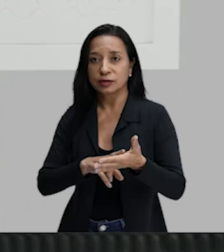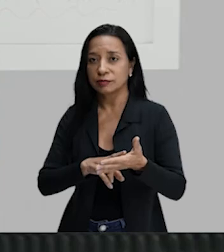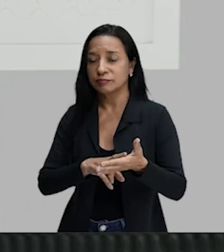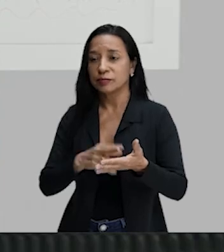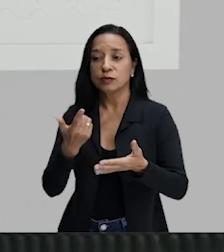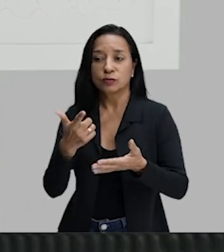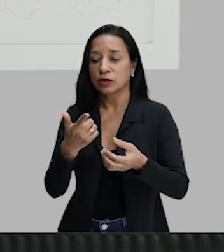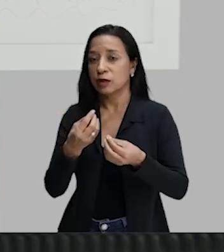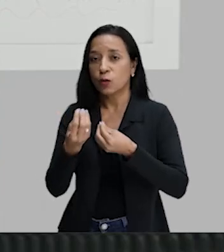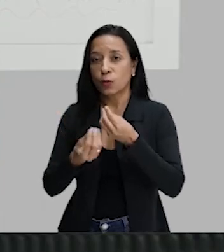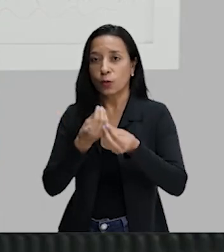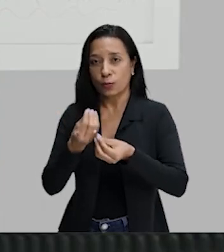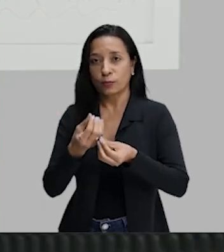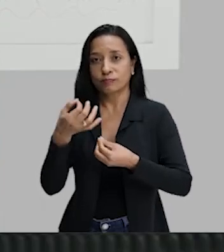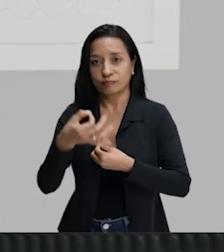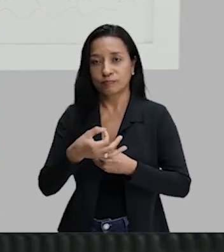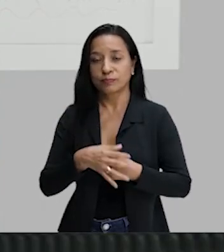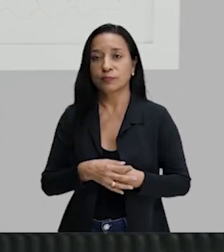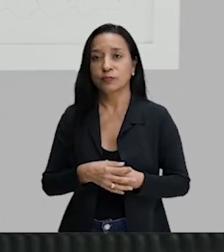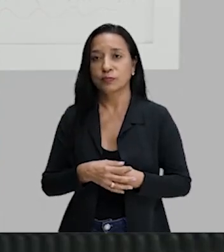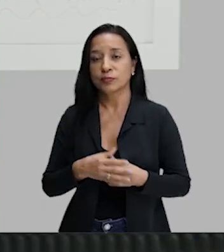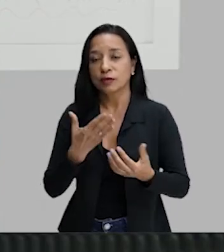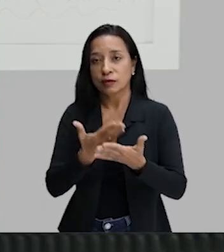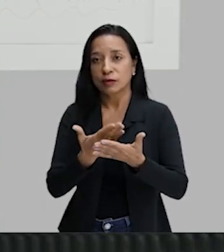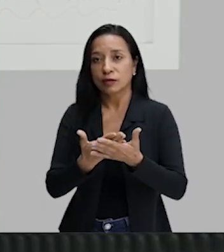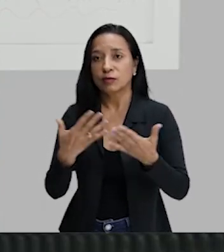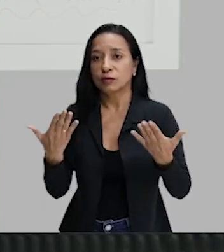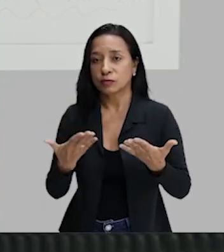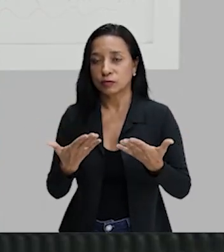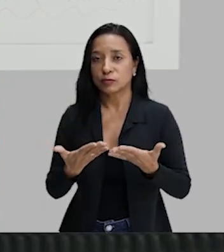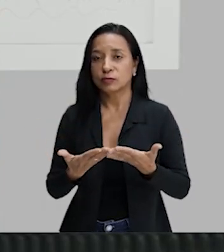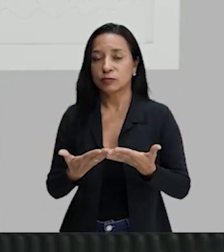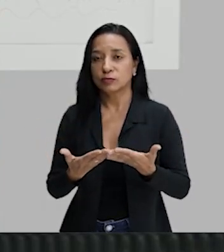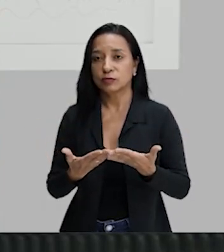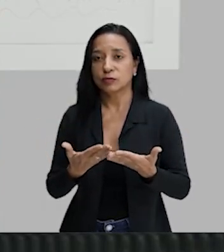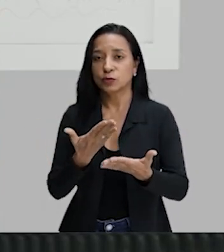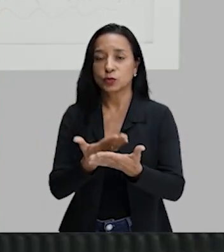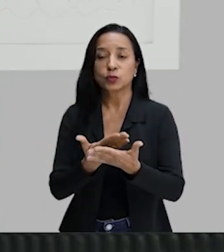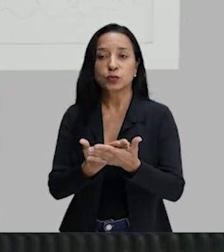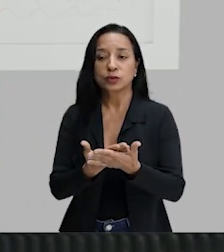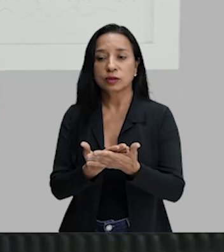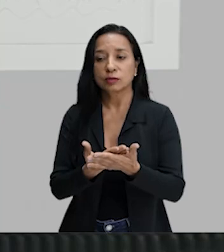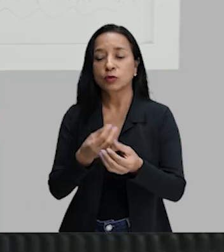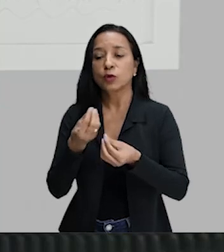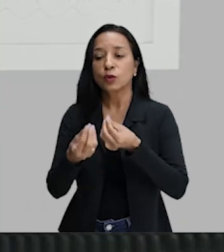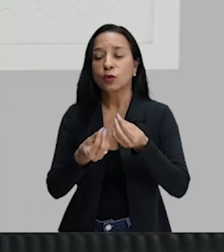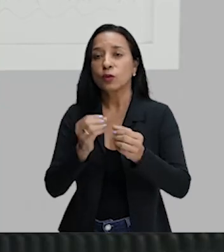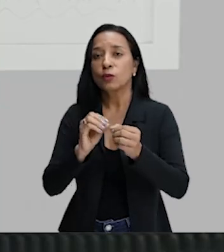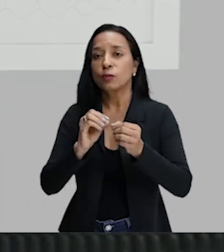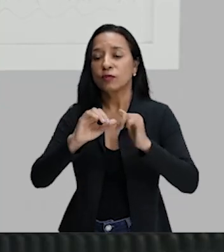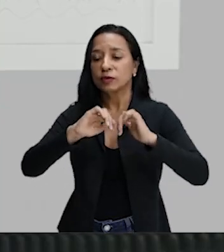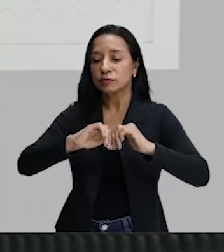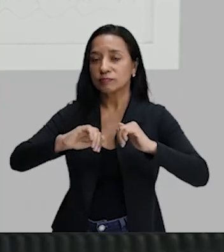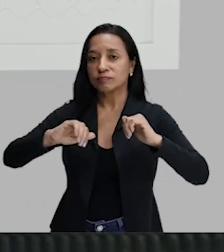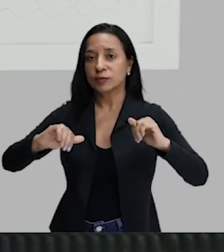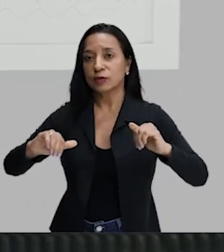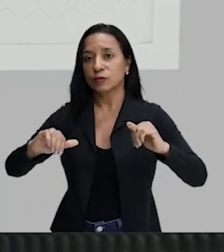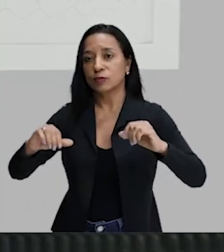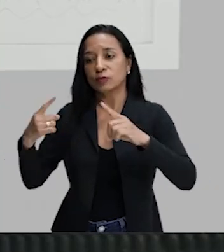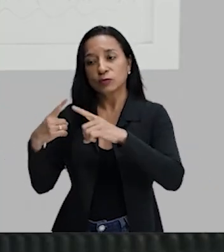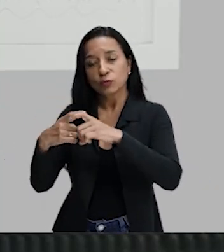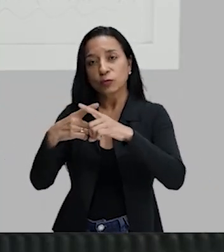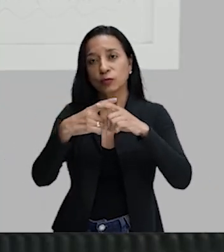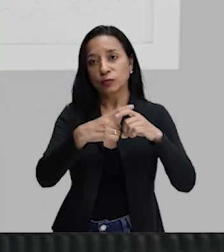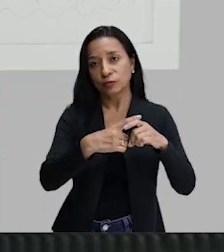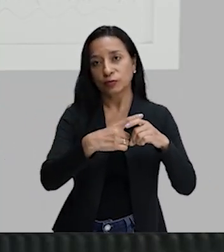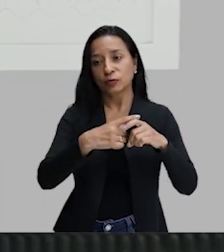números complexos. Certinho, turma? Então, na aula de hoje, a gente viu como é que se faz a decomposição de um